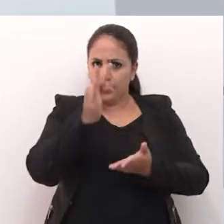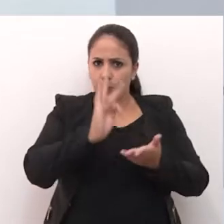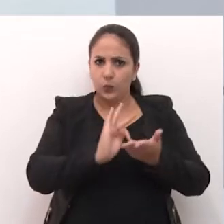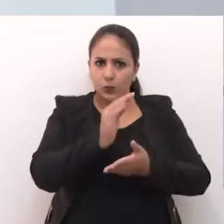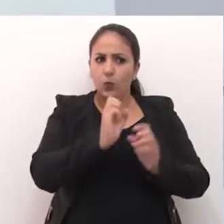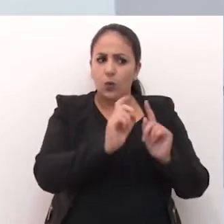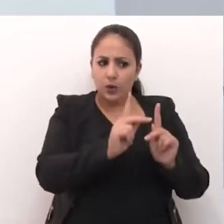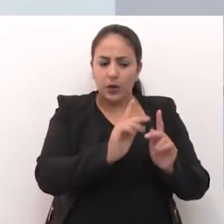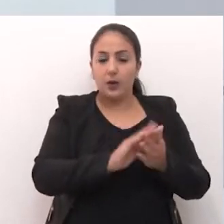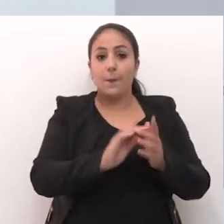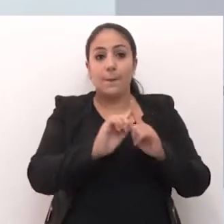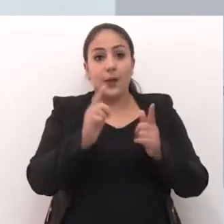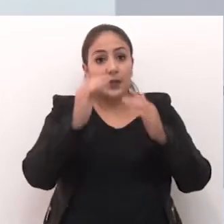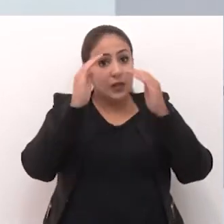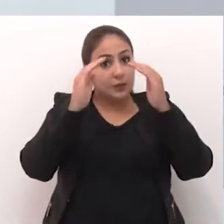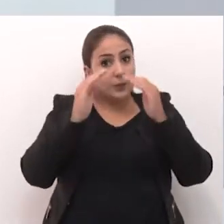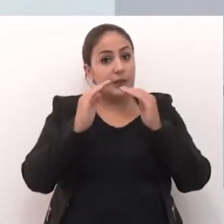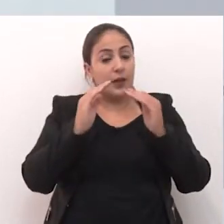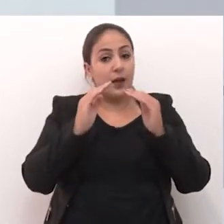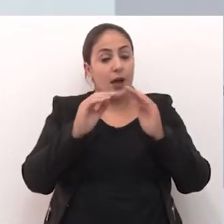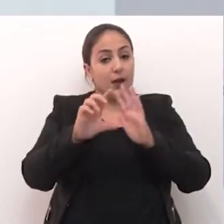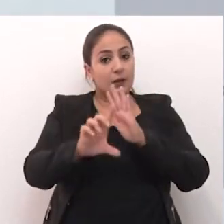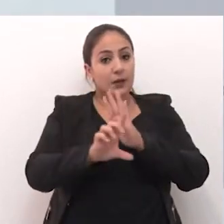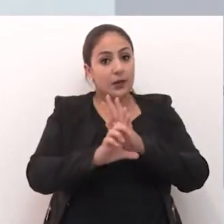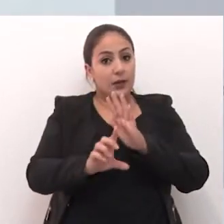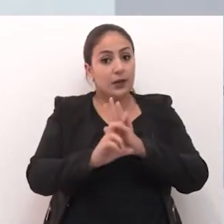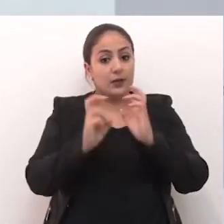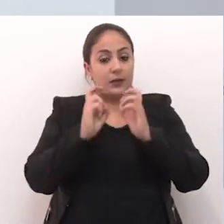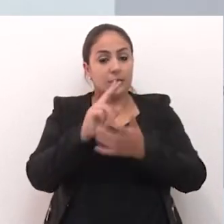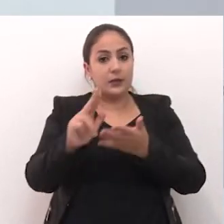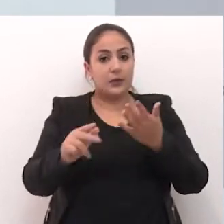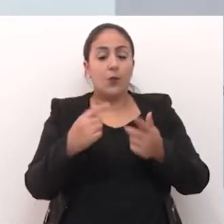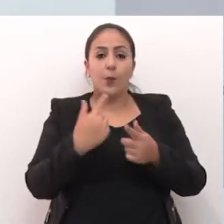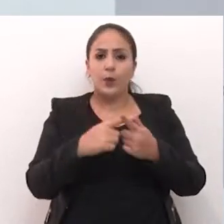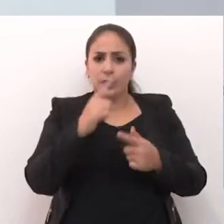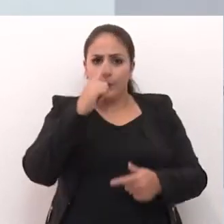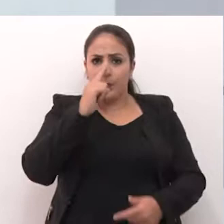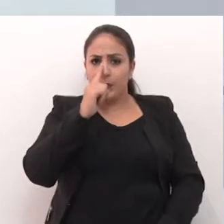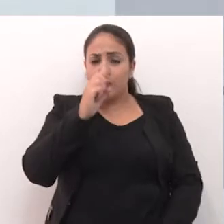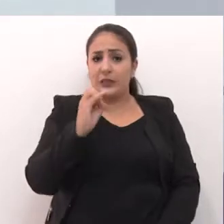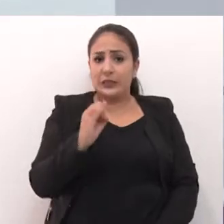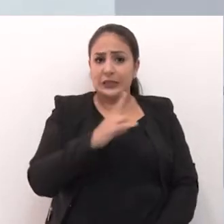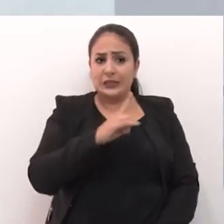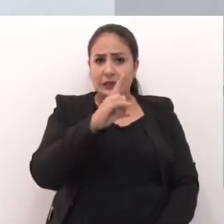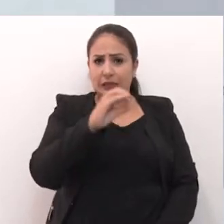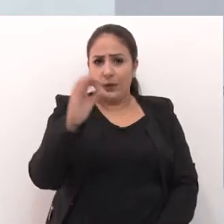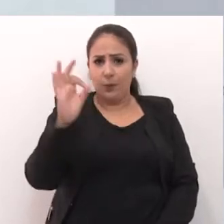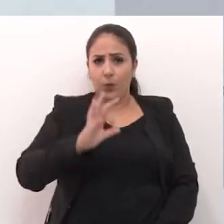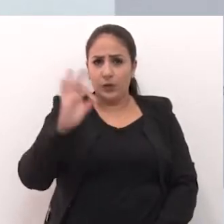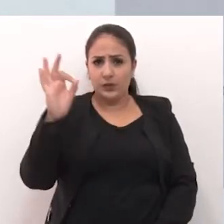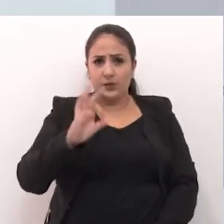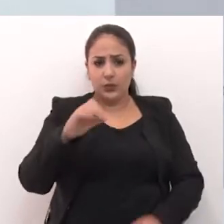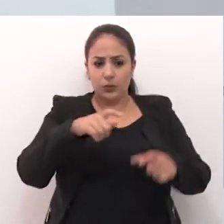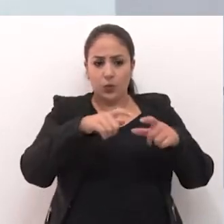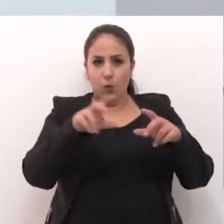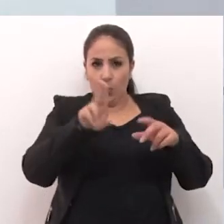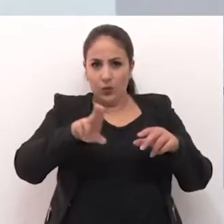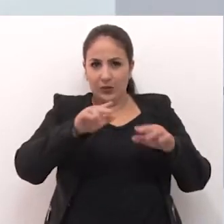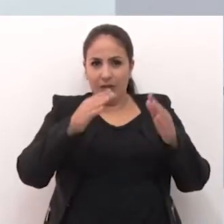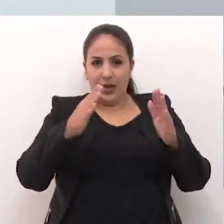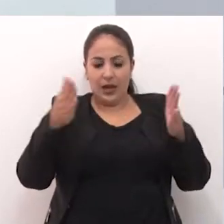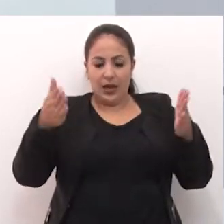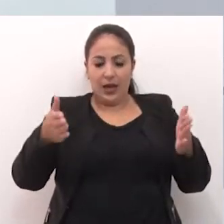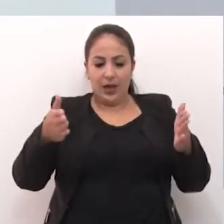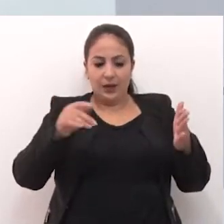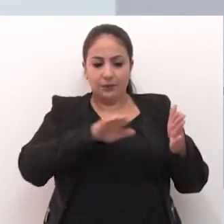vigente, que é do Código Brasileiro de Trânsito, que há um perigo constante que quando você bota 100% do passeio, tu não